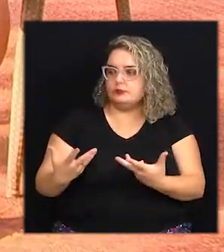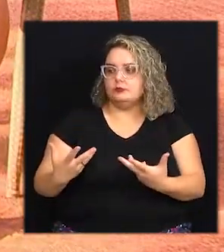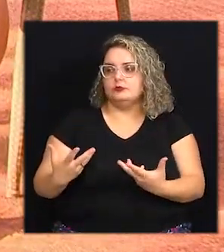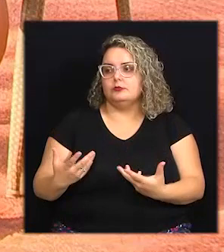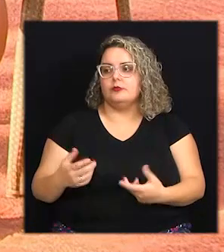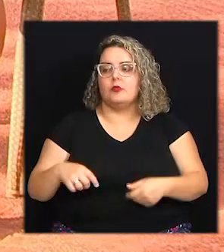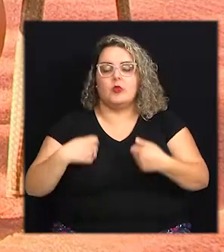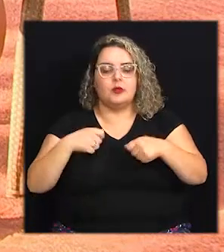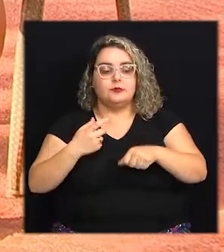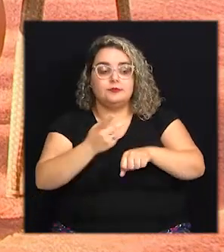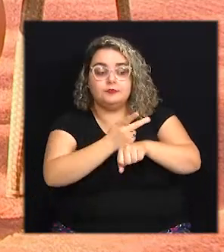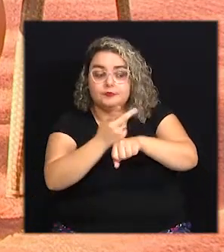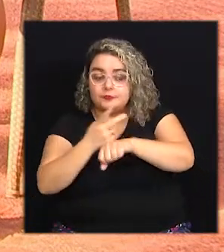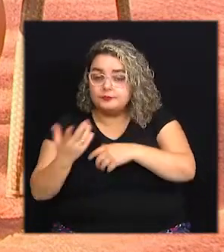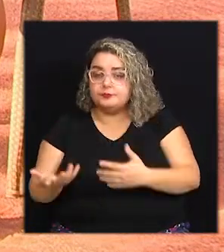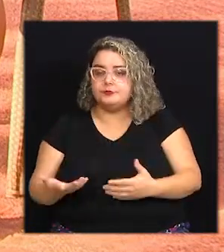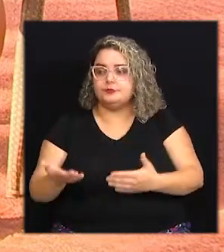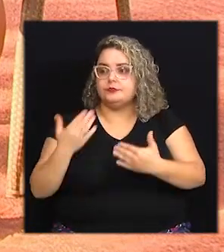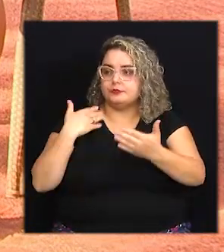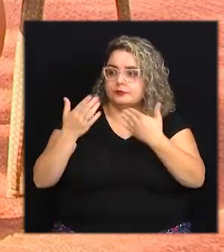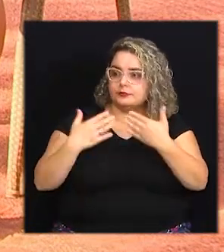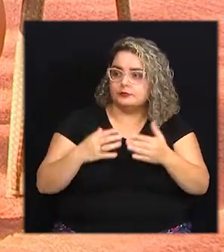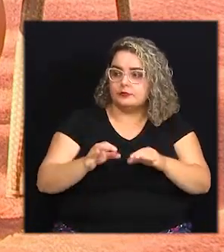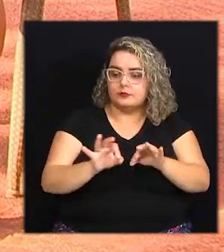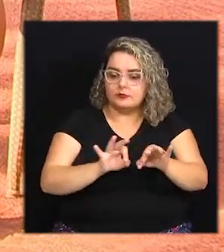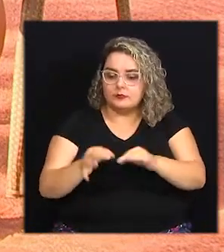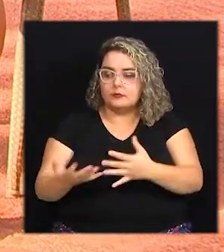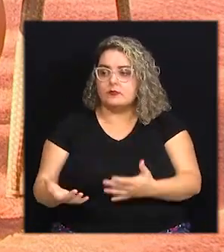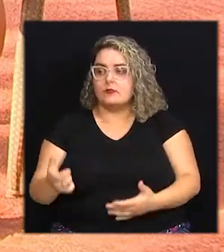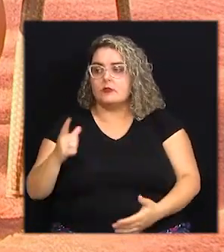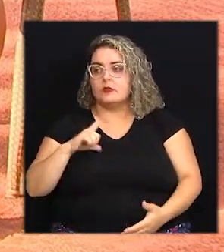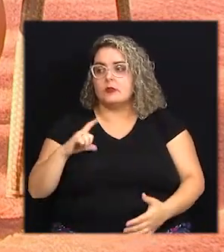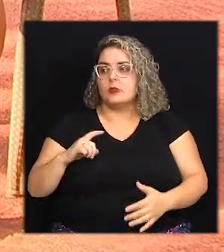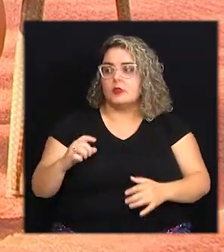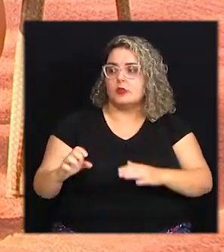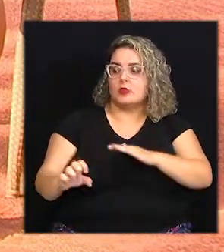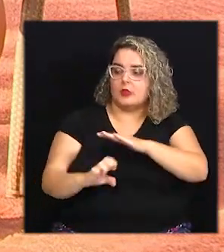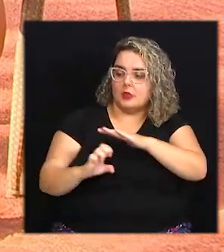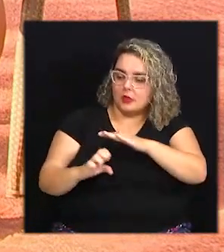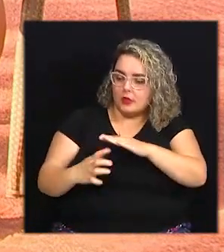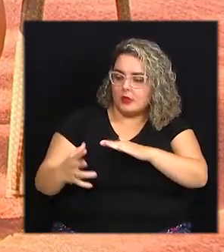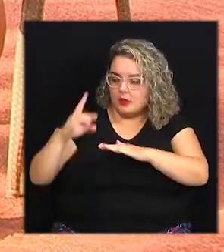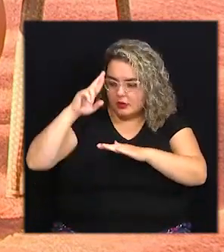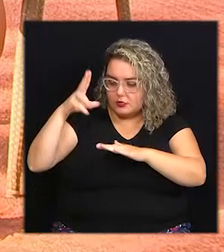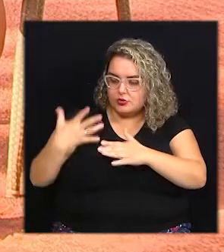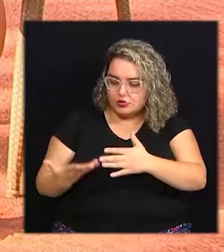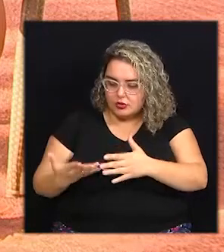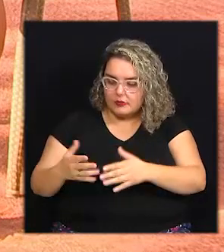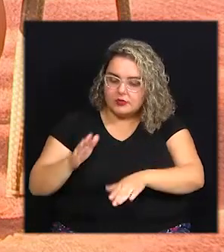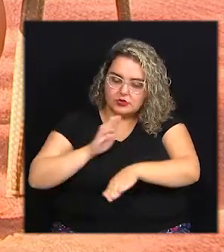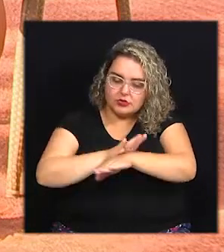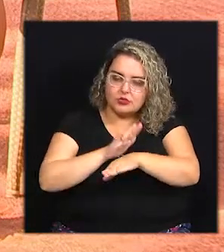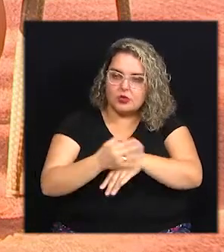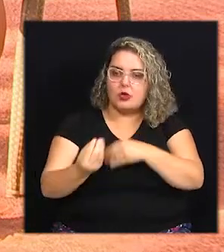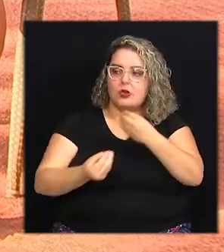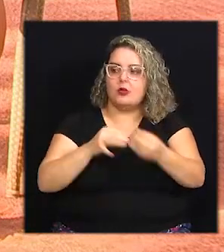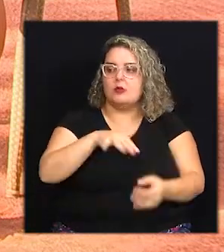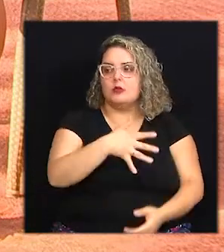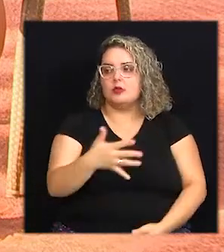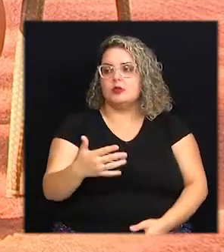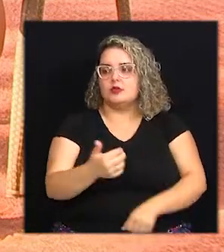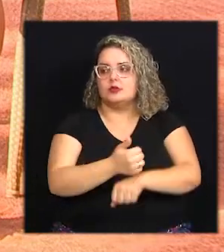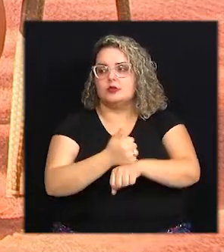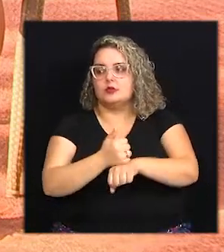você precisa ir atrás, você conversa com a organização, tem um empresário. Como é que funciona o calendário nesse primeiro ano de